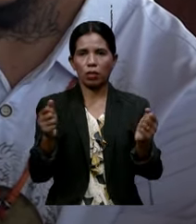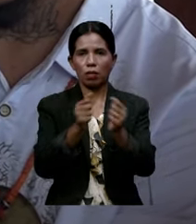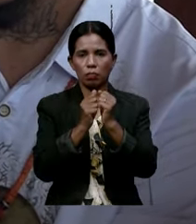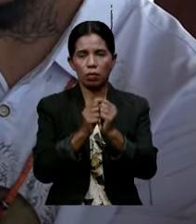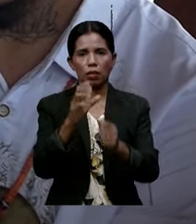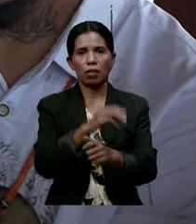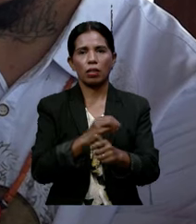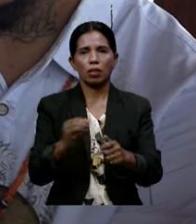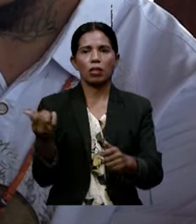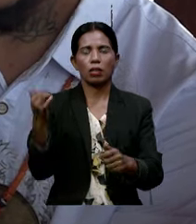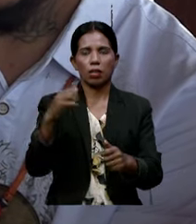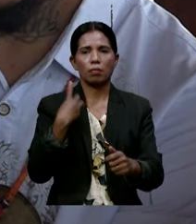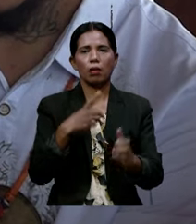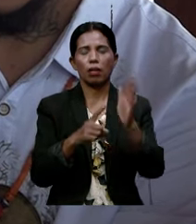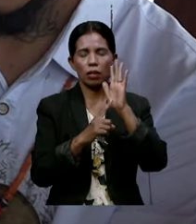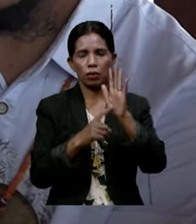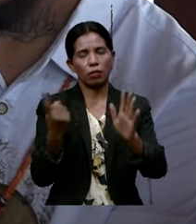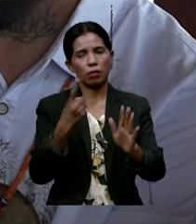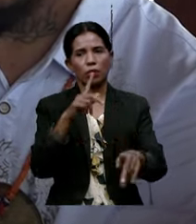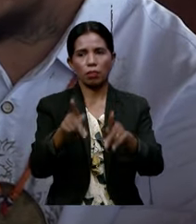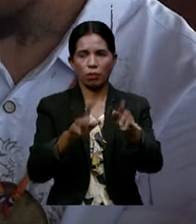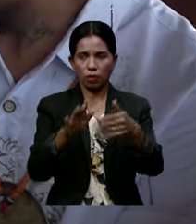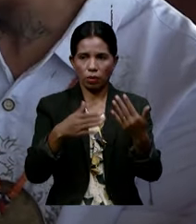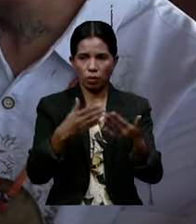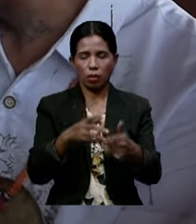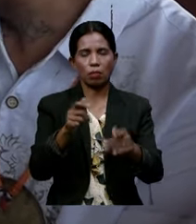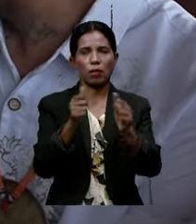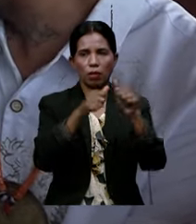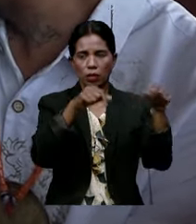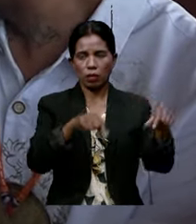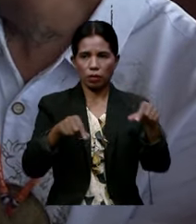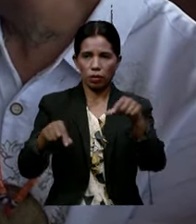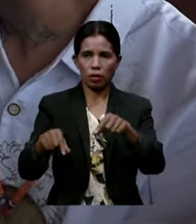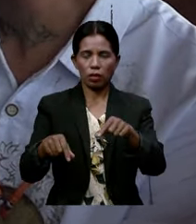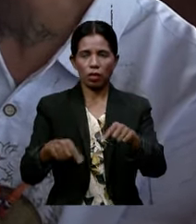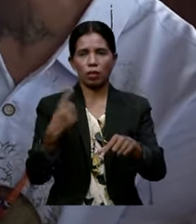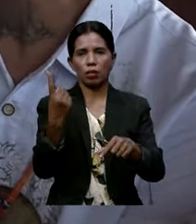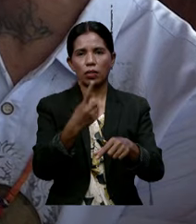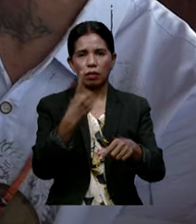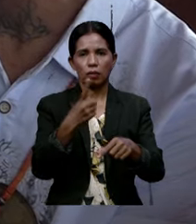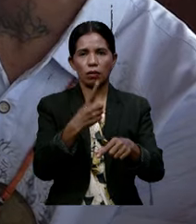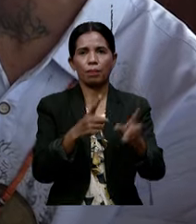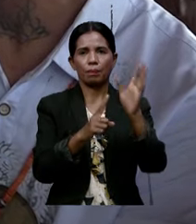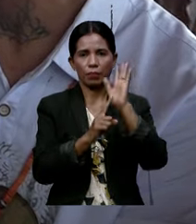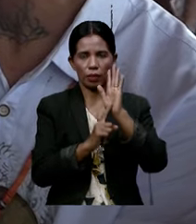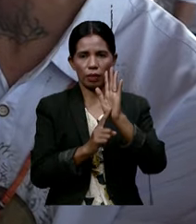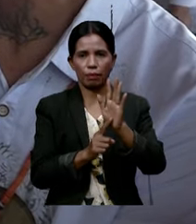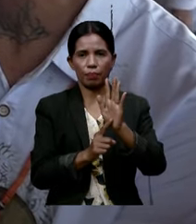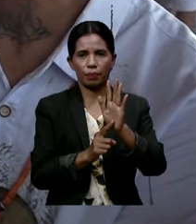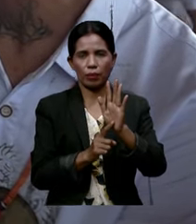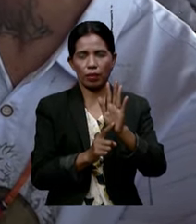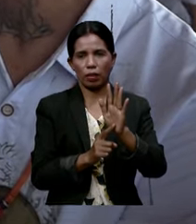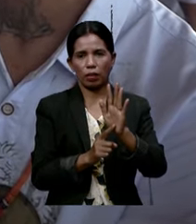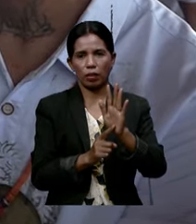izizensia nebe mak sempre ame hato bebe ki komunidade kata ema ho defisiensia psikososial sempre sai